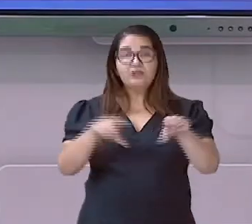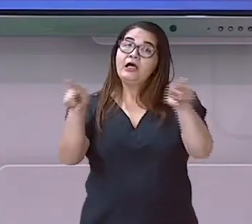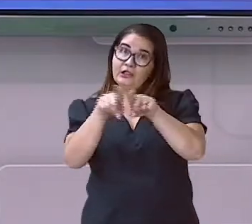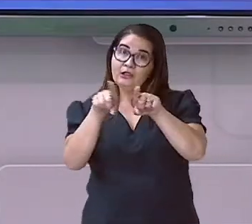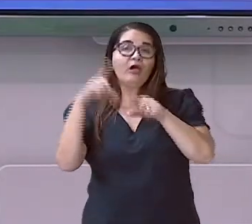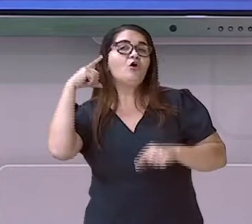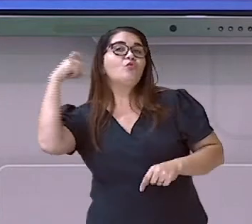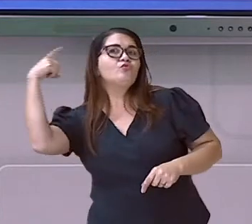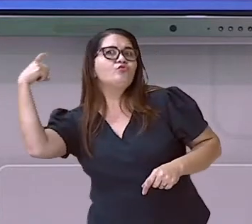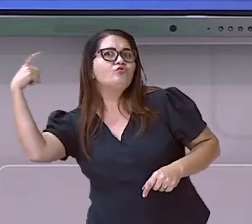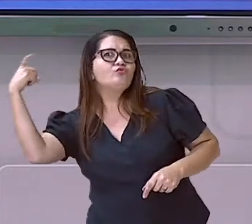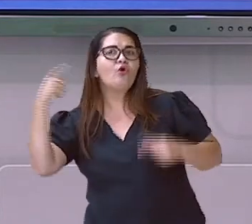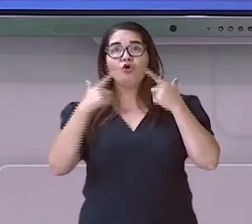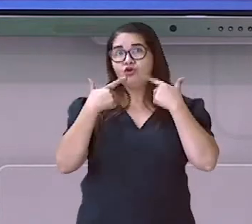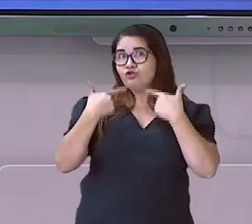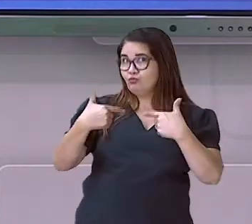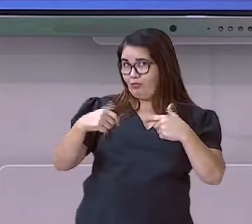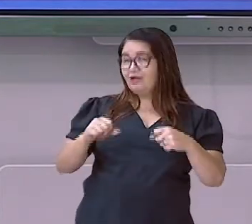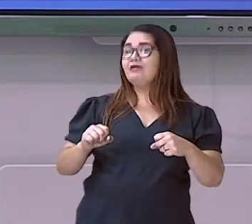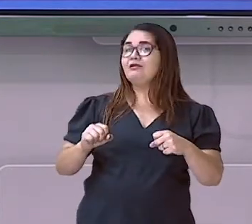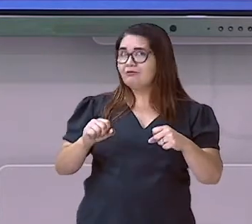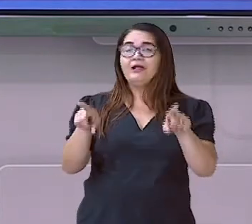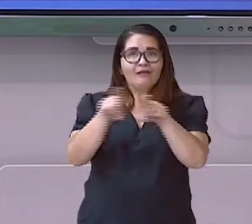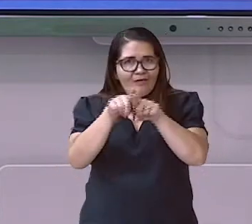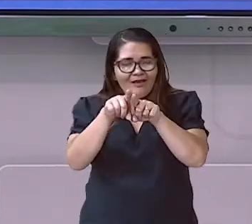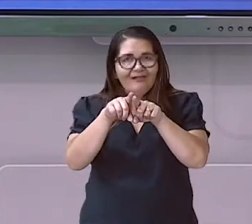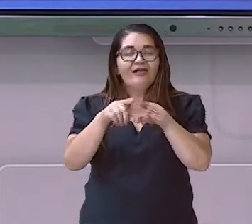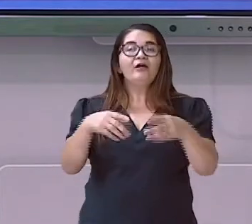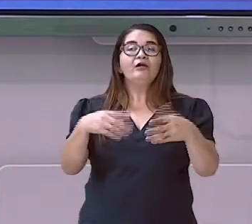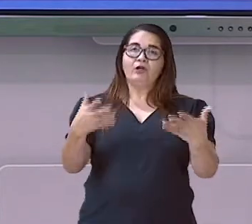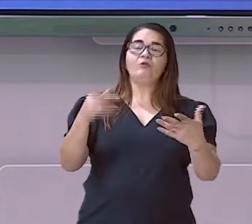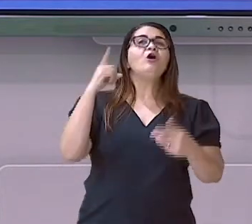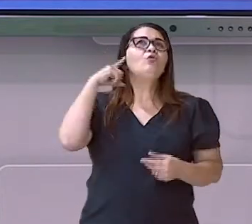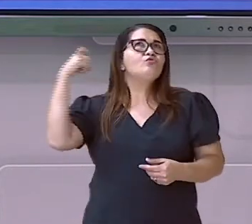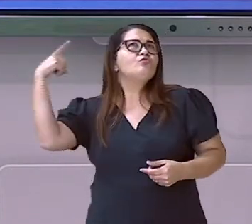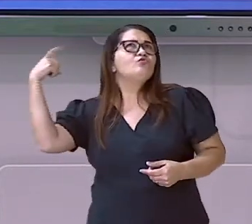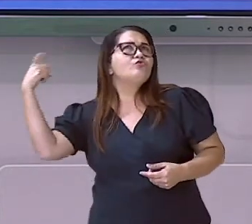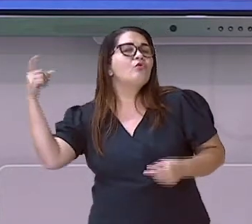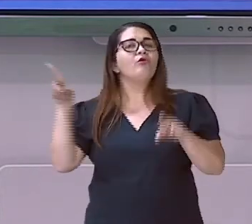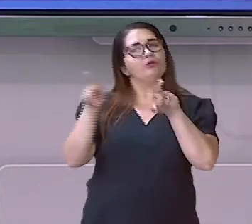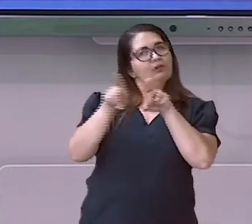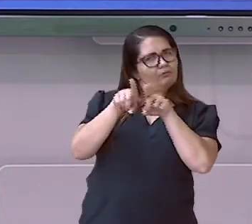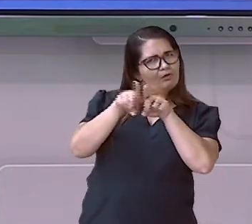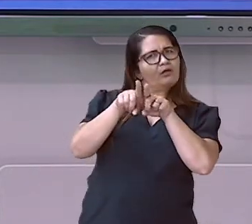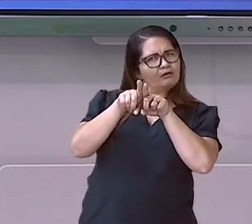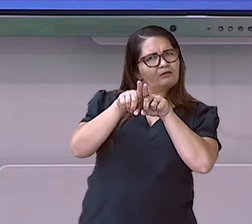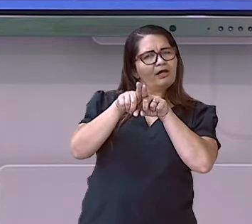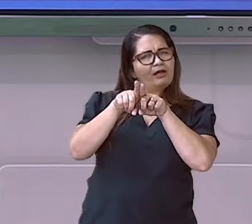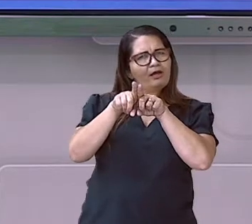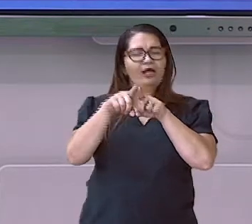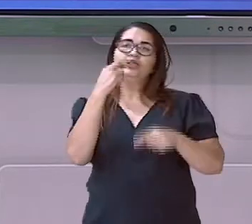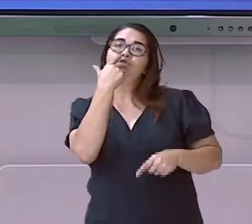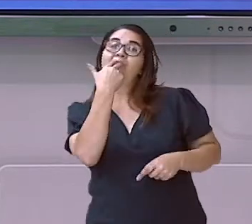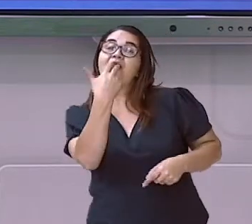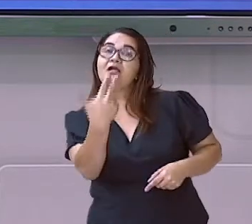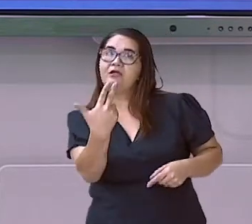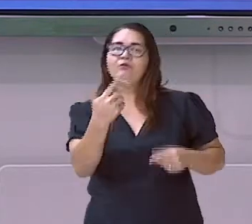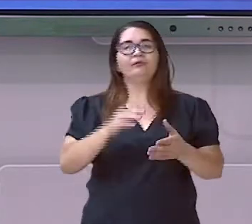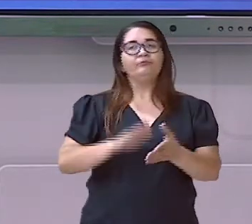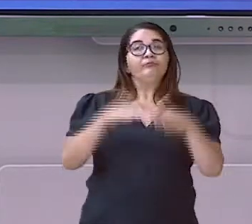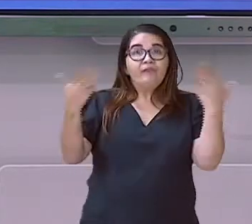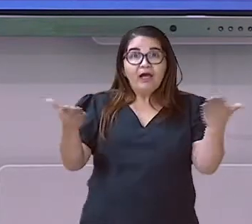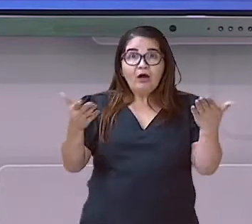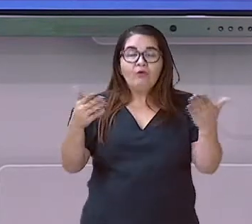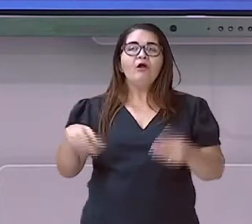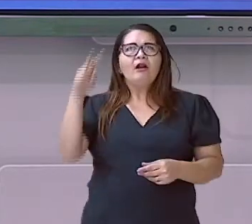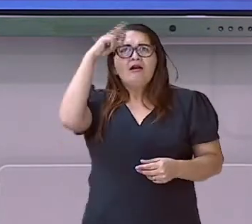uma palavra é um conjunto de letras ou sons de uma língua. Lembrando que, para termos